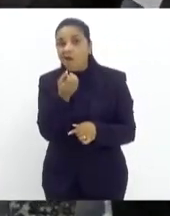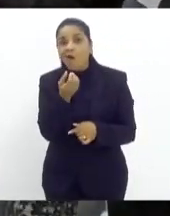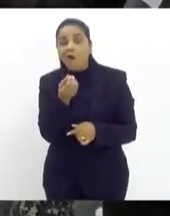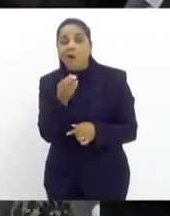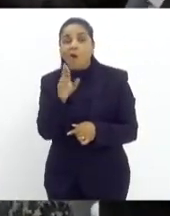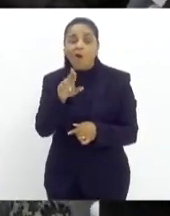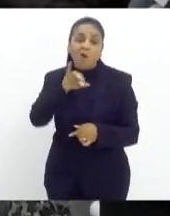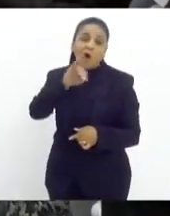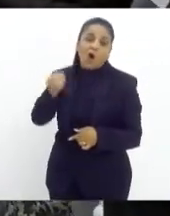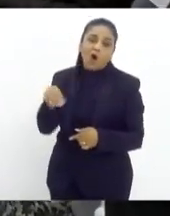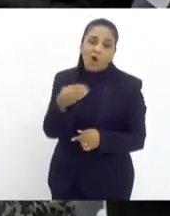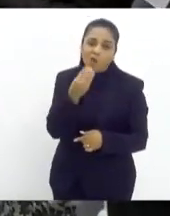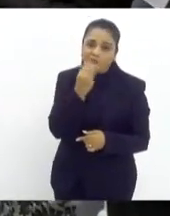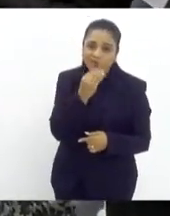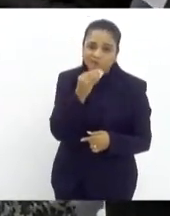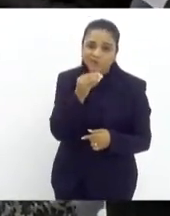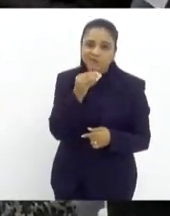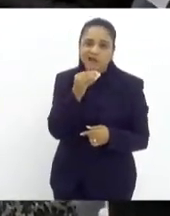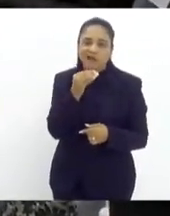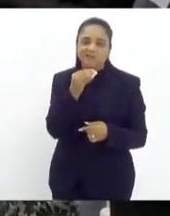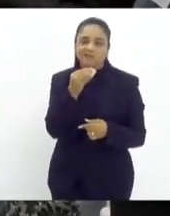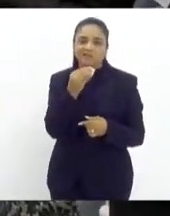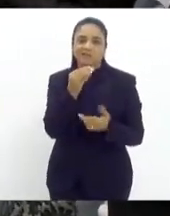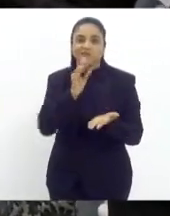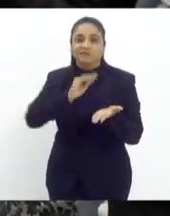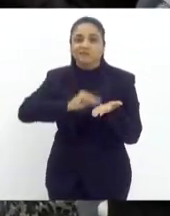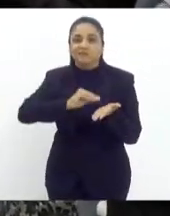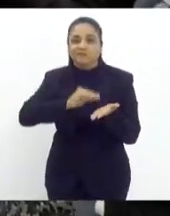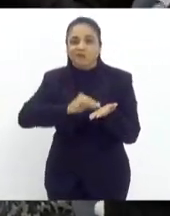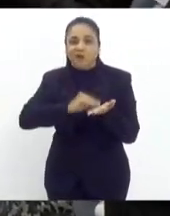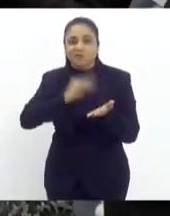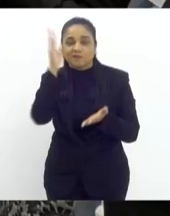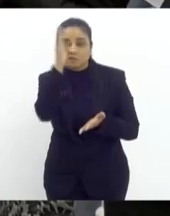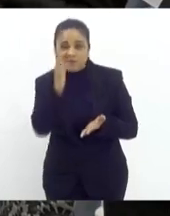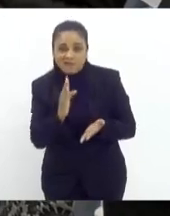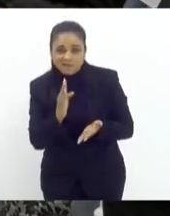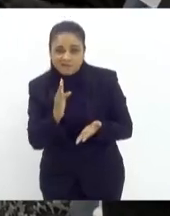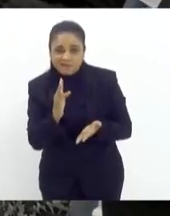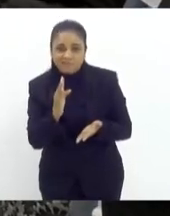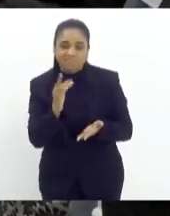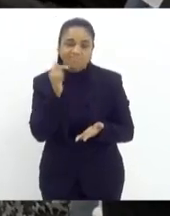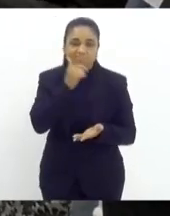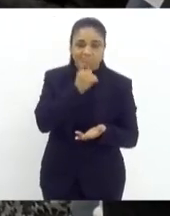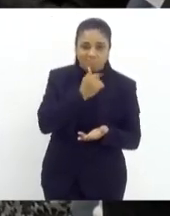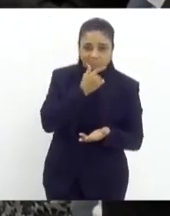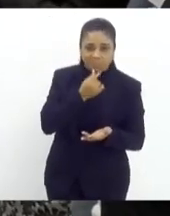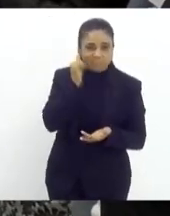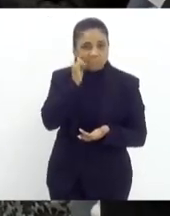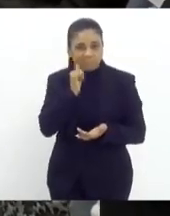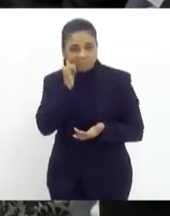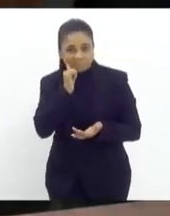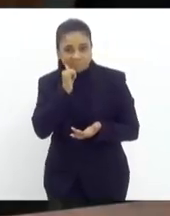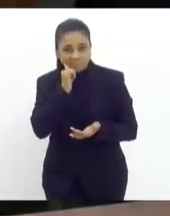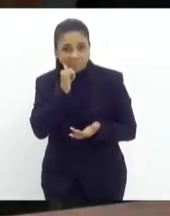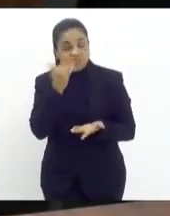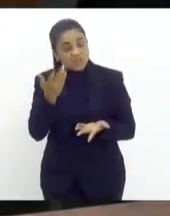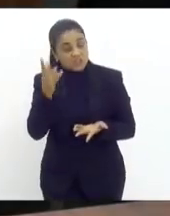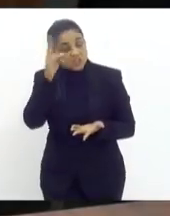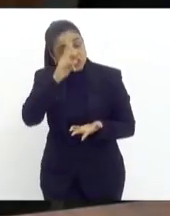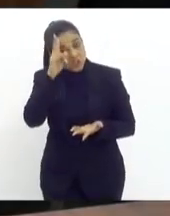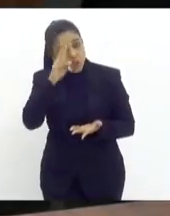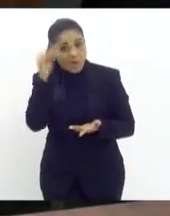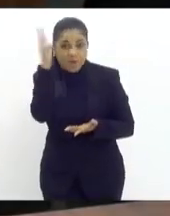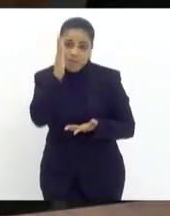oportunidades e cerceamento de oportunidades a brasileiros e brasileiros e aí o Brasil não pode negar sua própria história